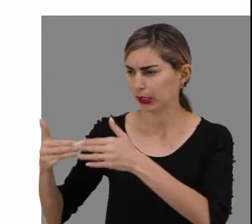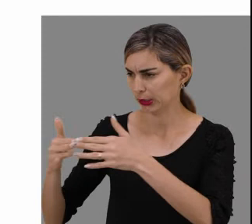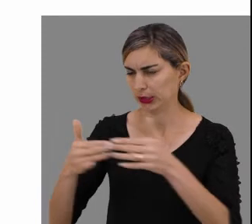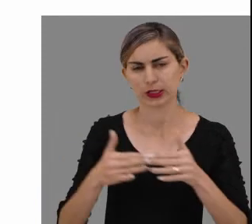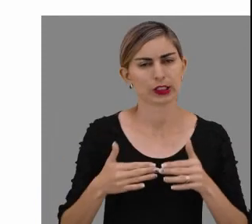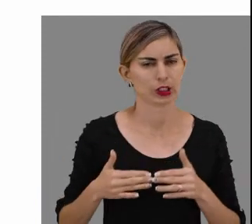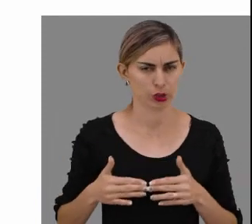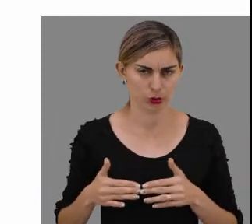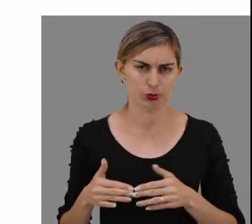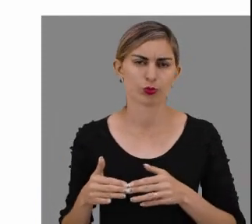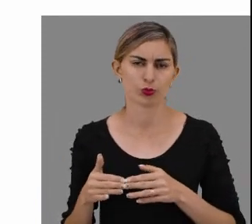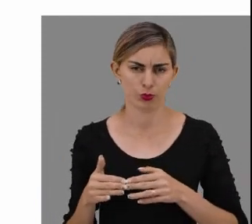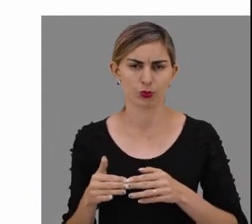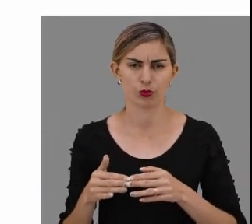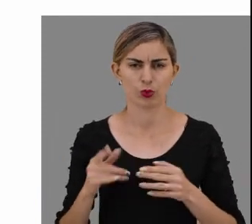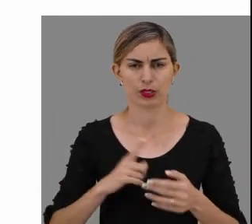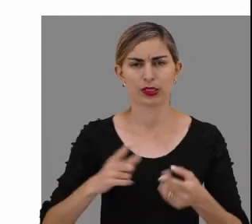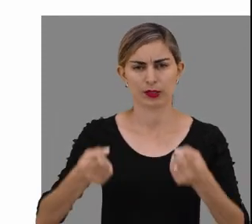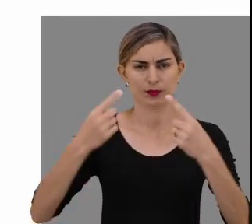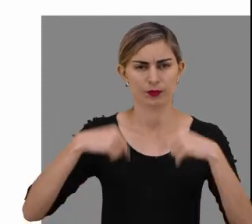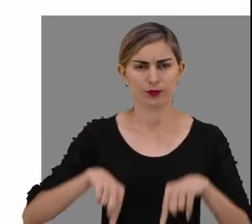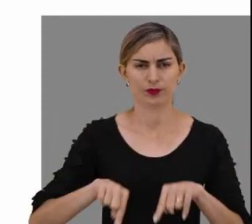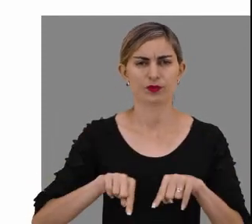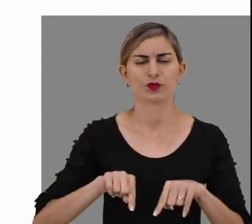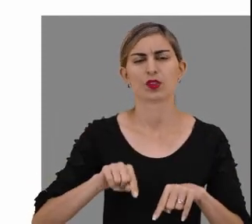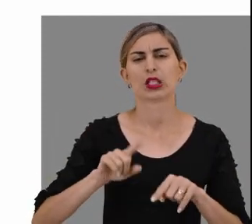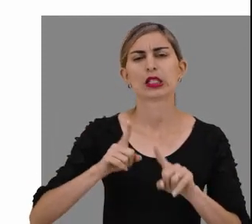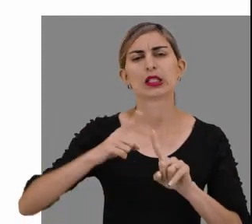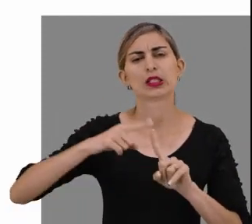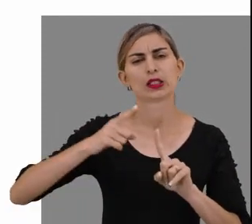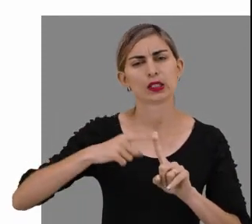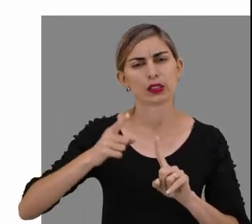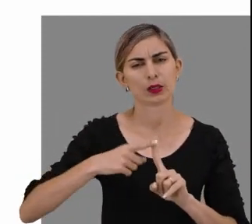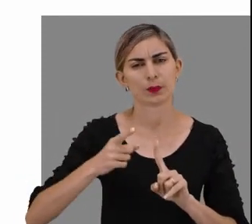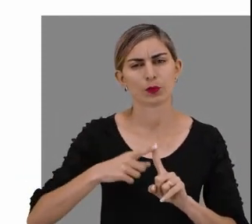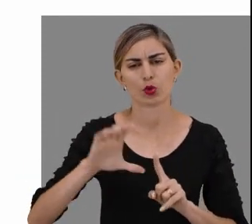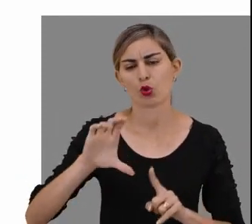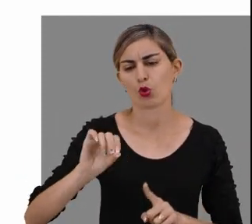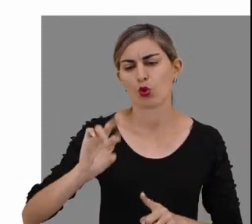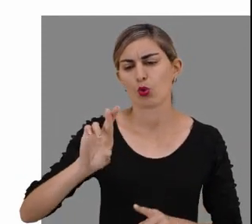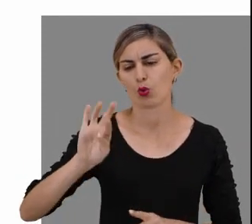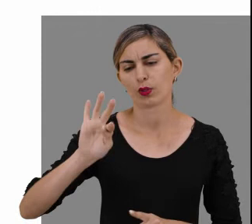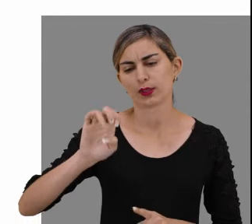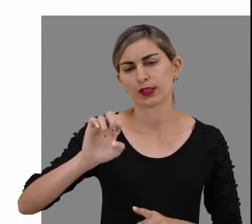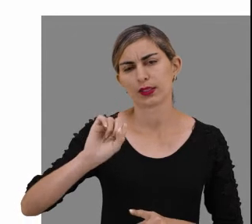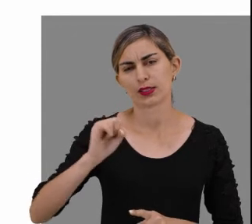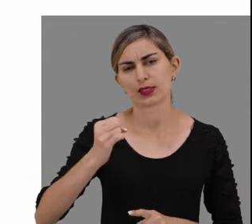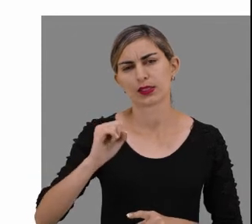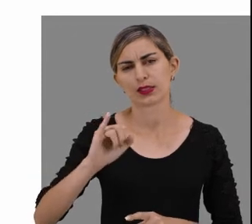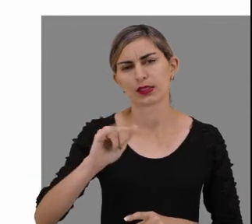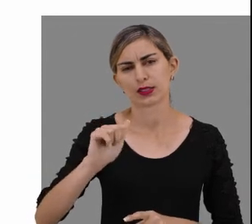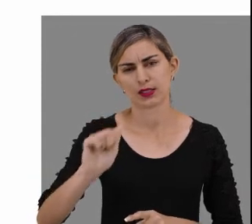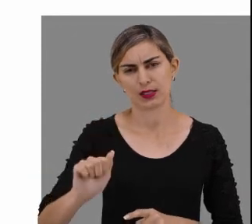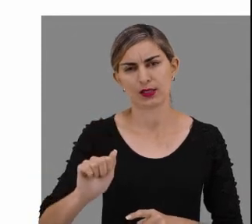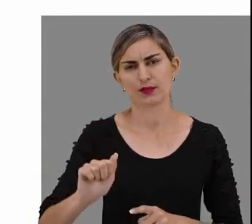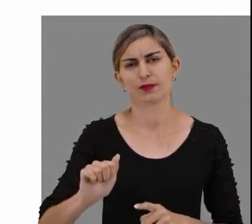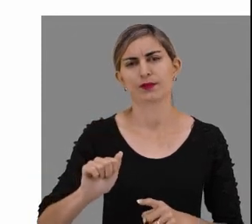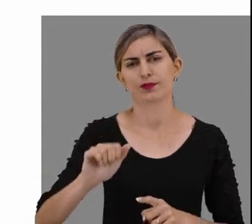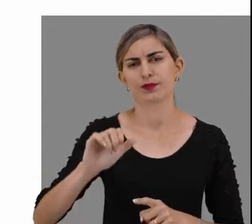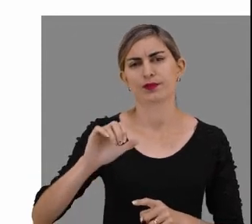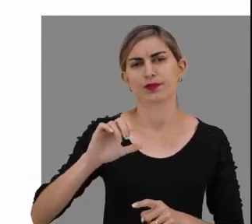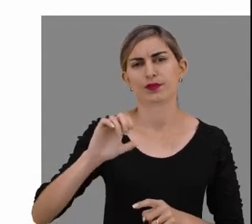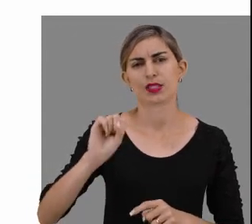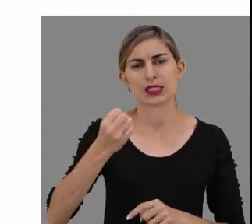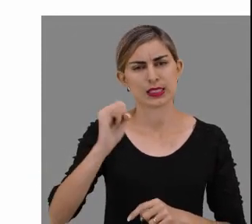pedido, possui a nossa classe prato um atributo do tipo da classe cortesia. Então, nós temos